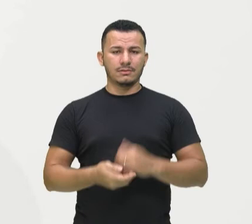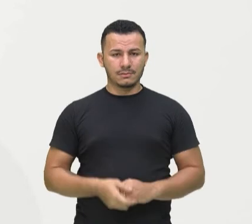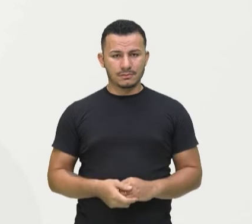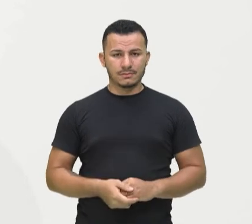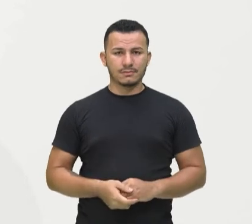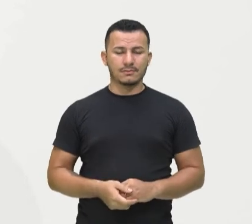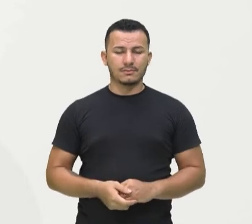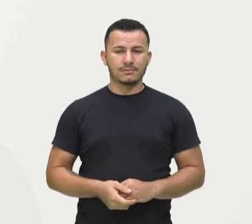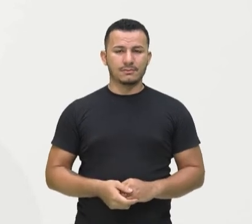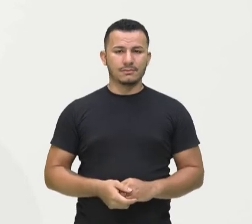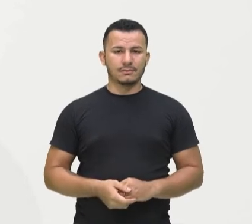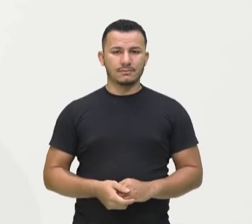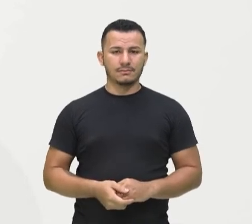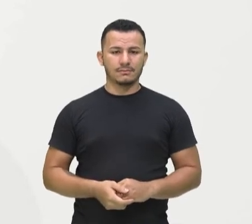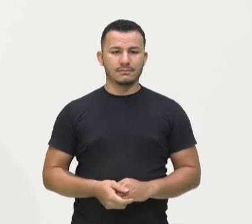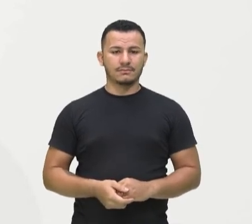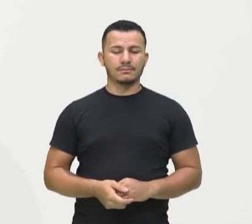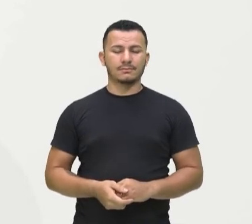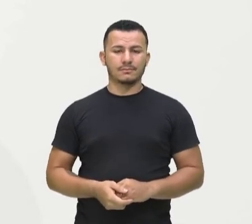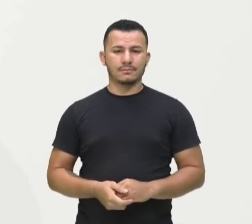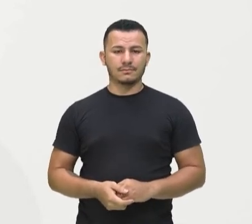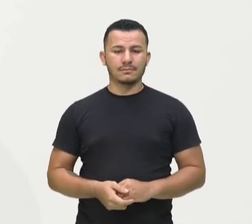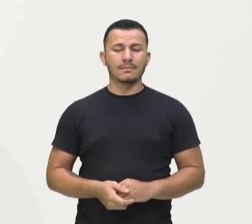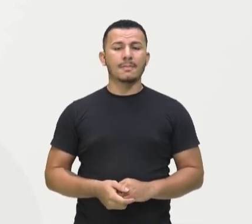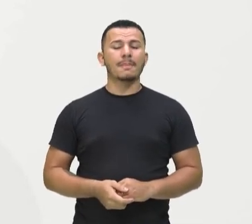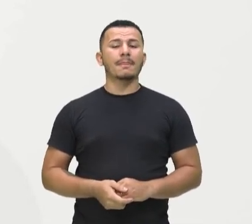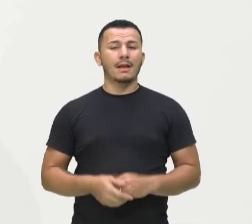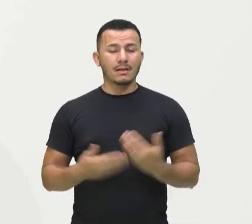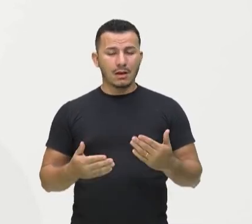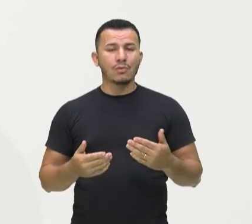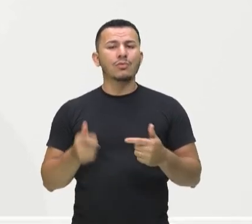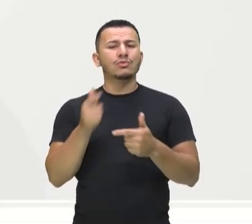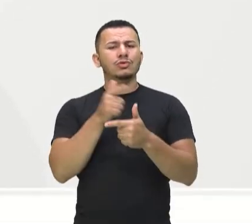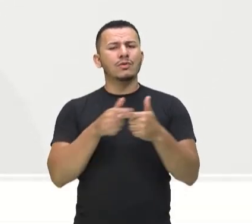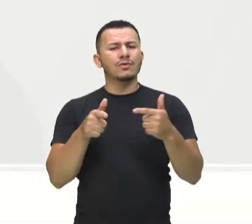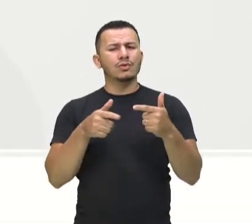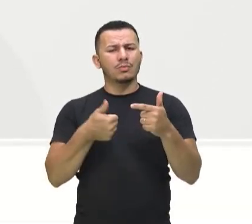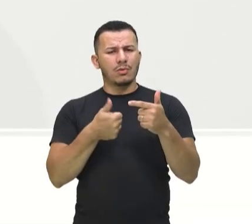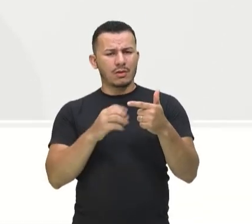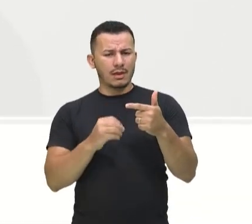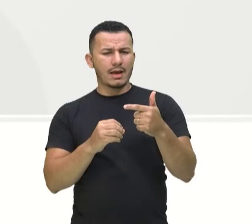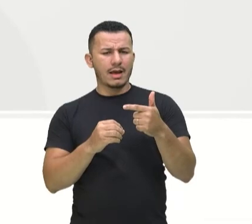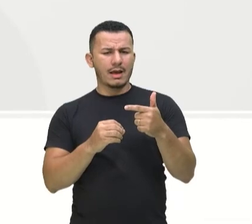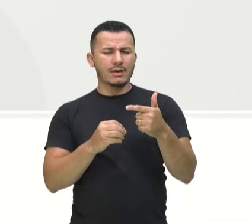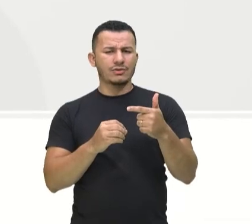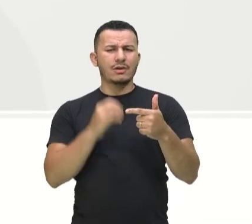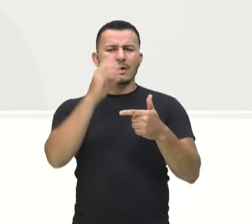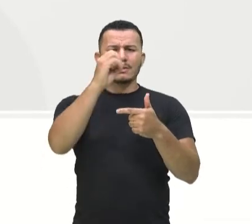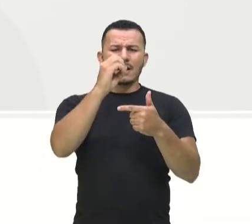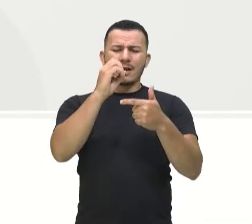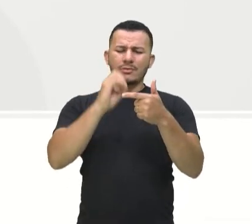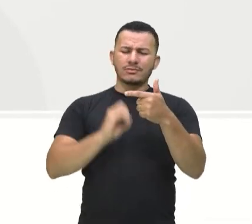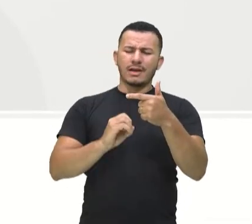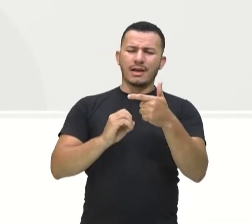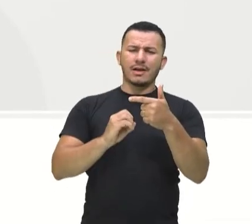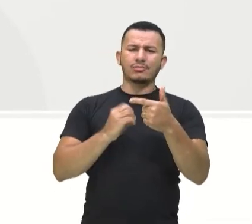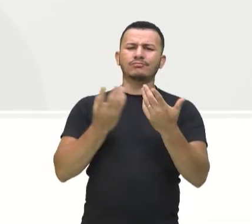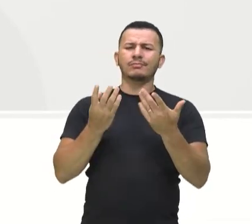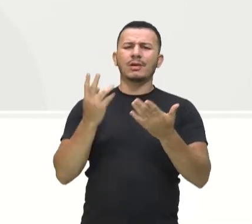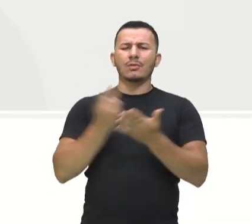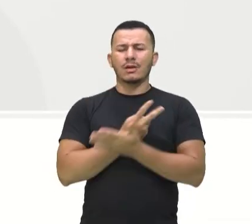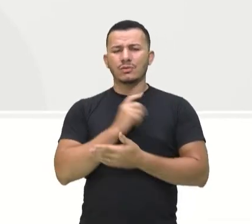por 10. E aí, divisão por 10. Tem zero em cima, tem zero embaixo. O que a gente